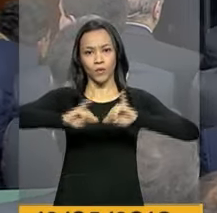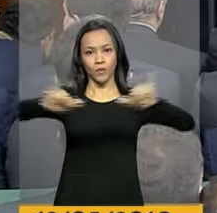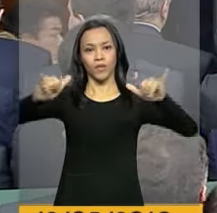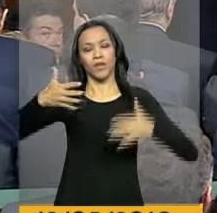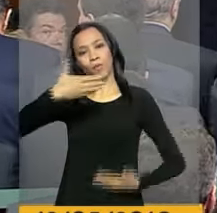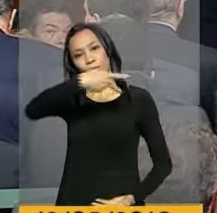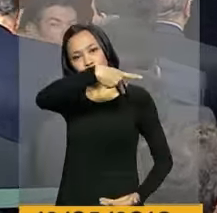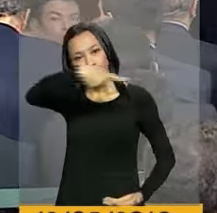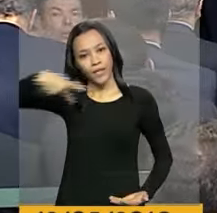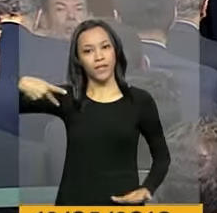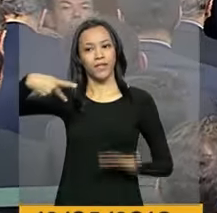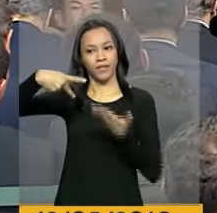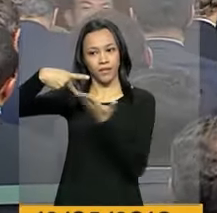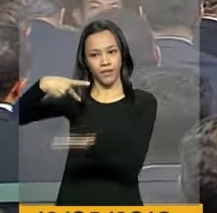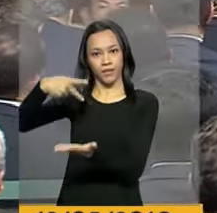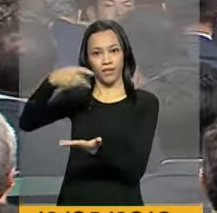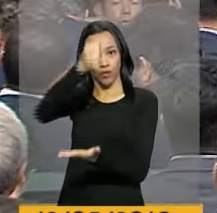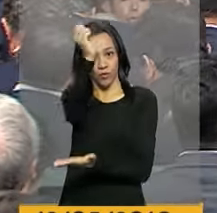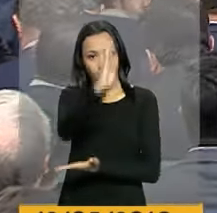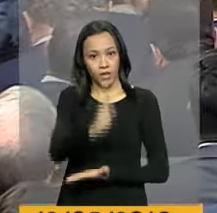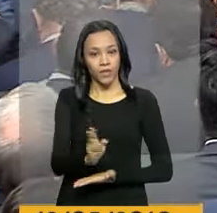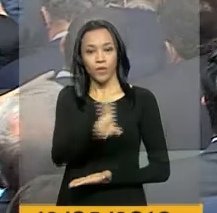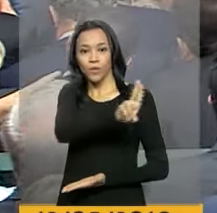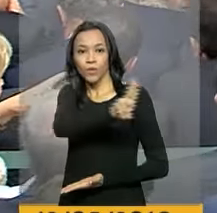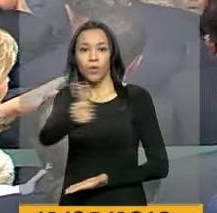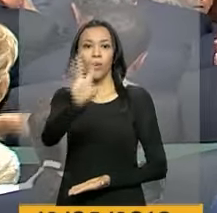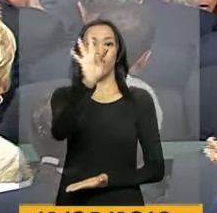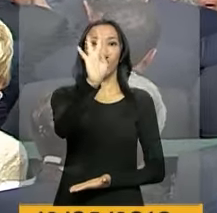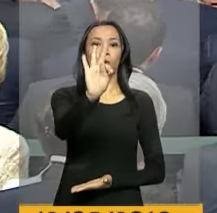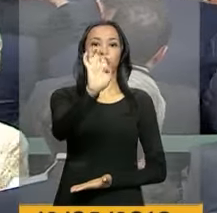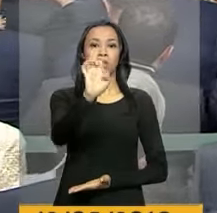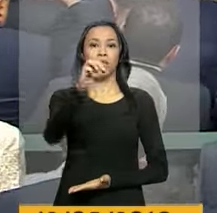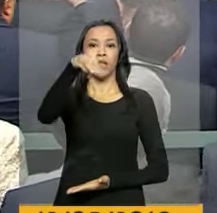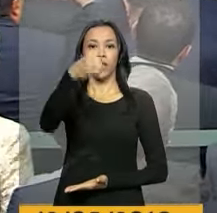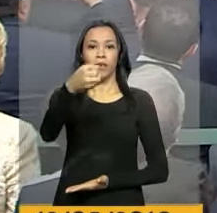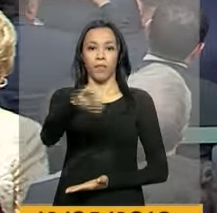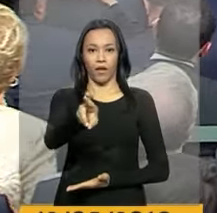o presidente da República, Michel Temer.